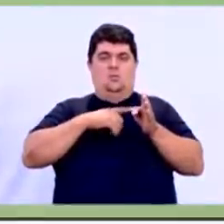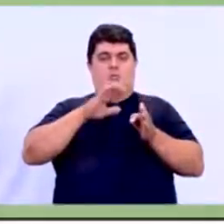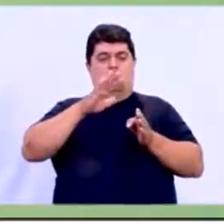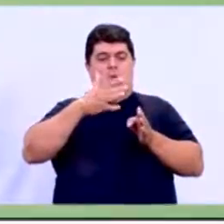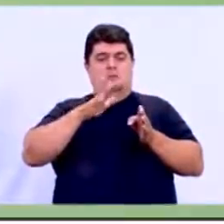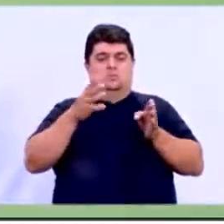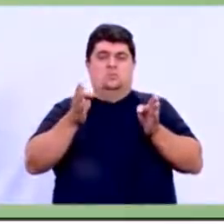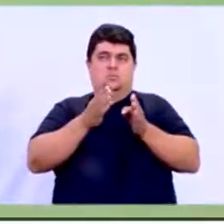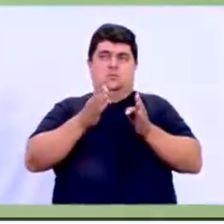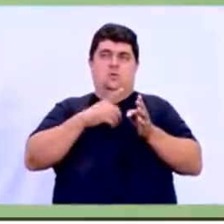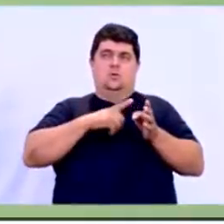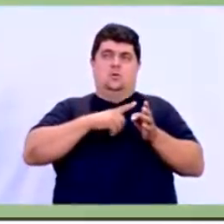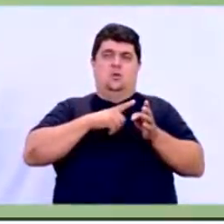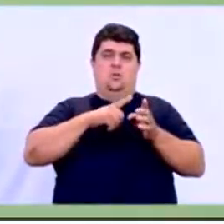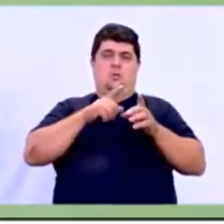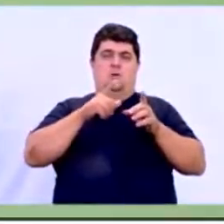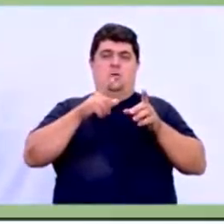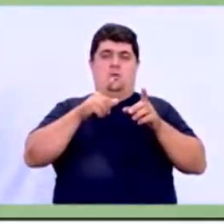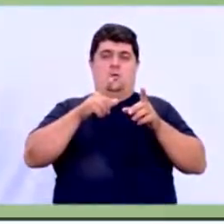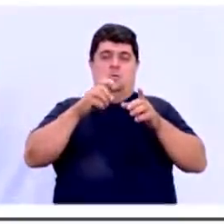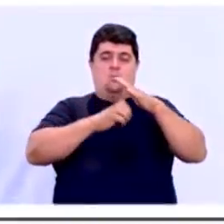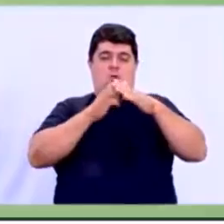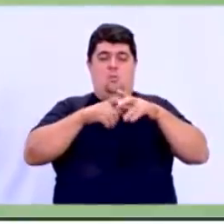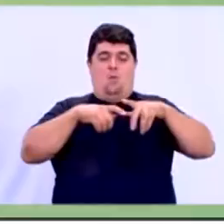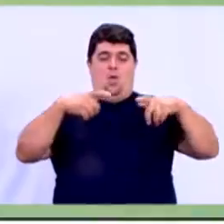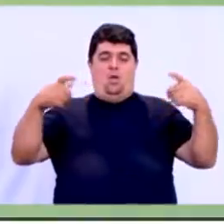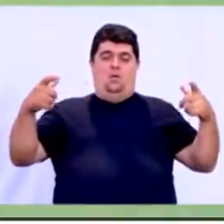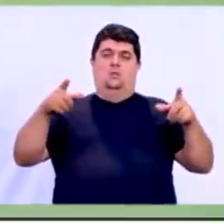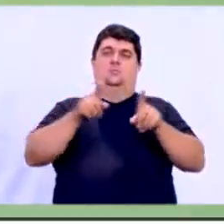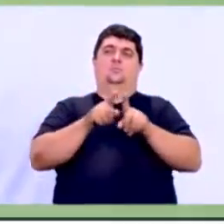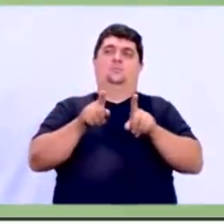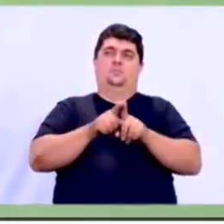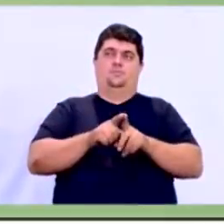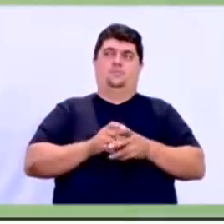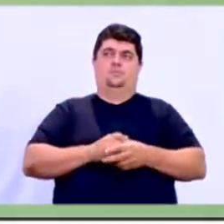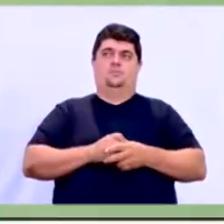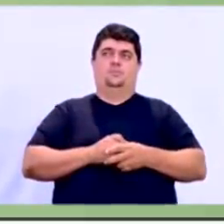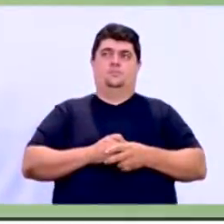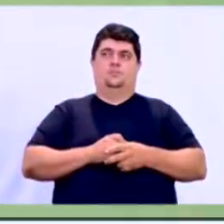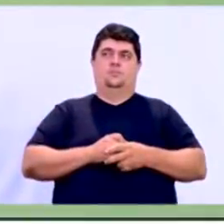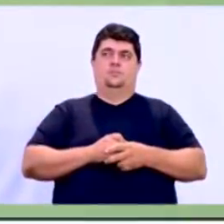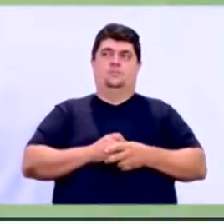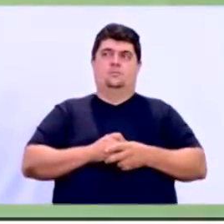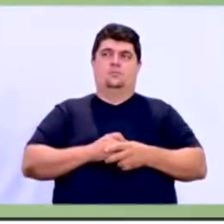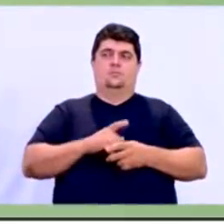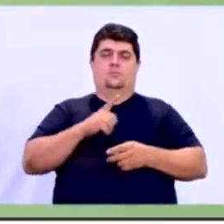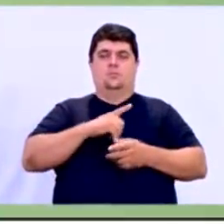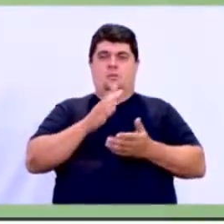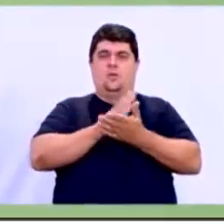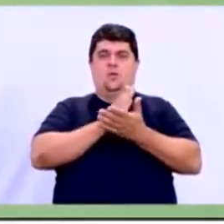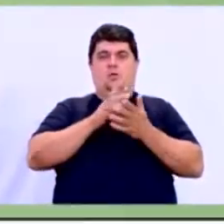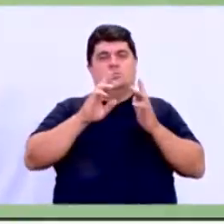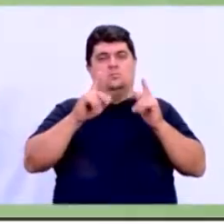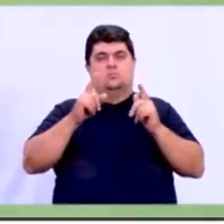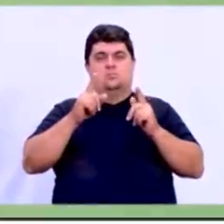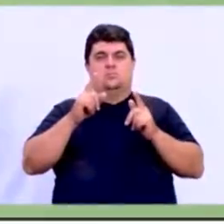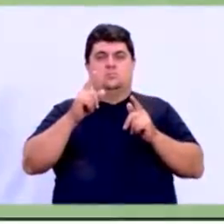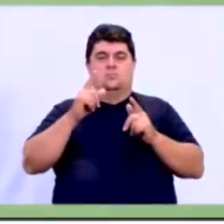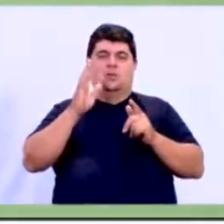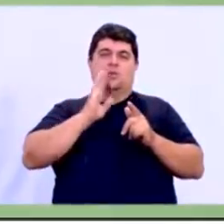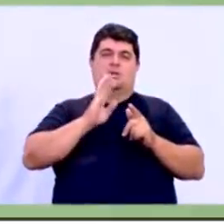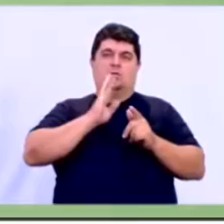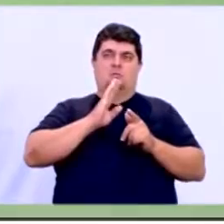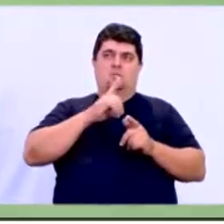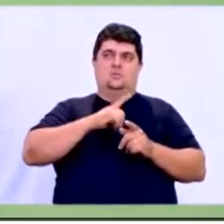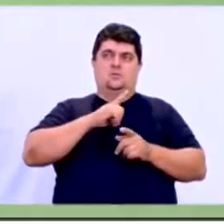porte e a empresa de grande porte. Tem alguma curiosidade também que a gente trouxe para vocês, né? Saiba